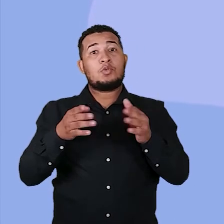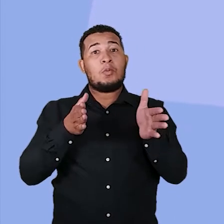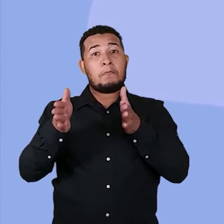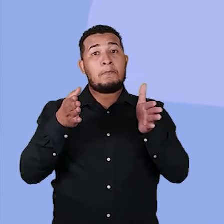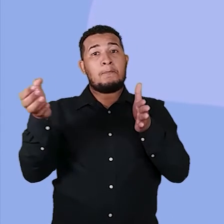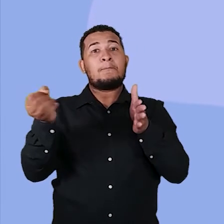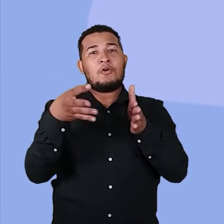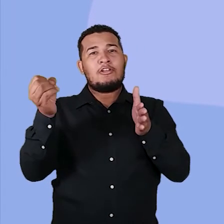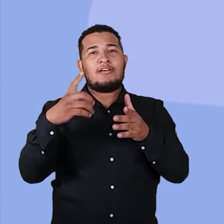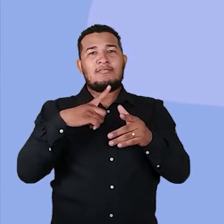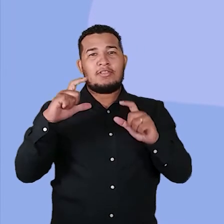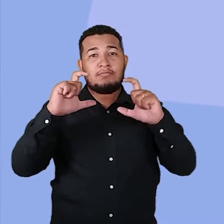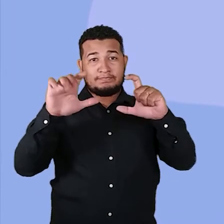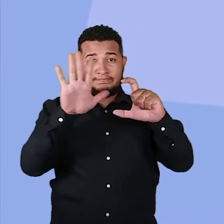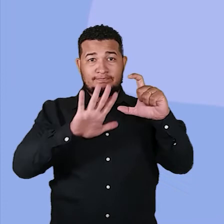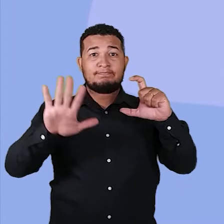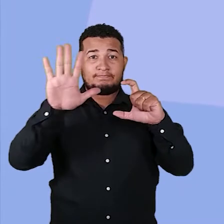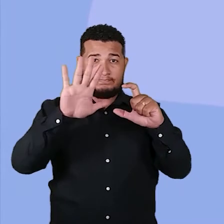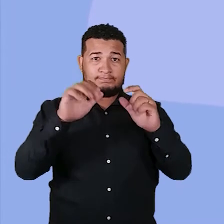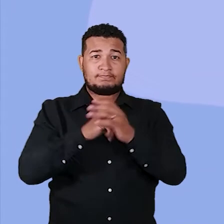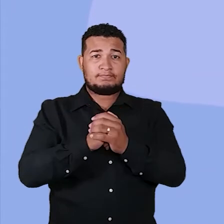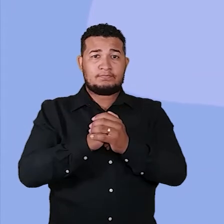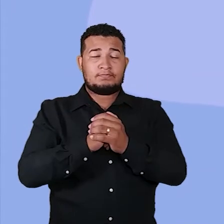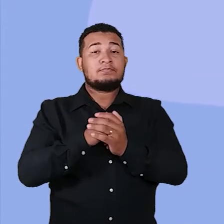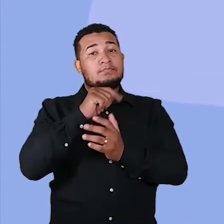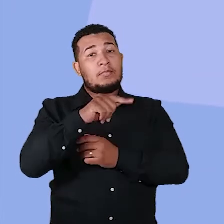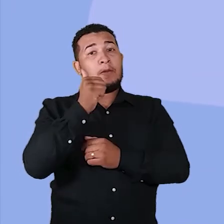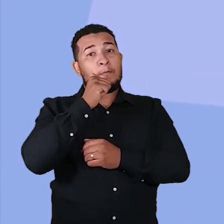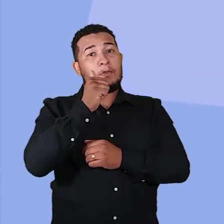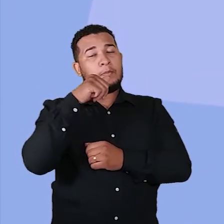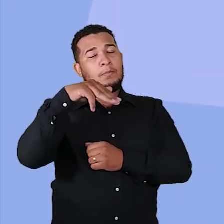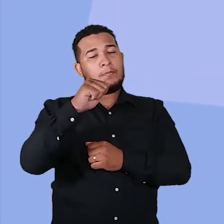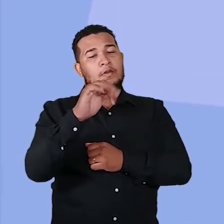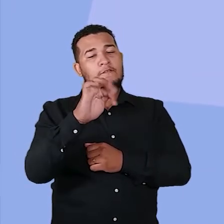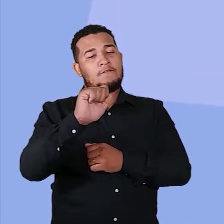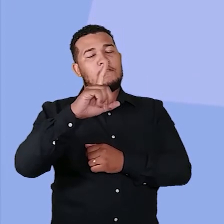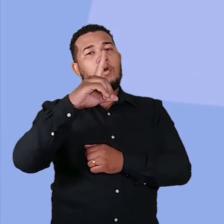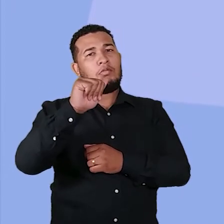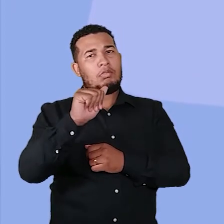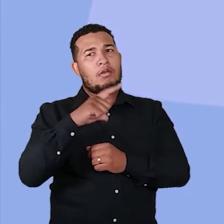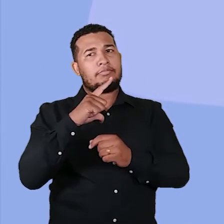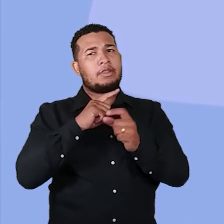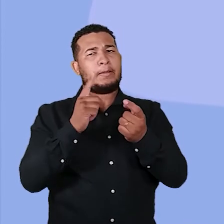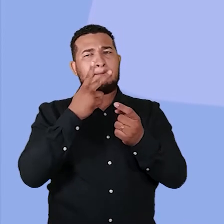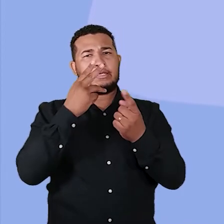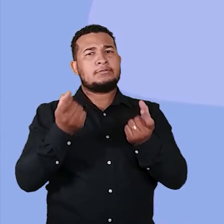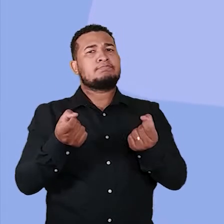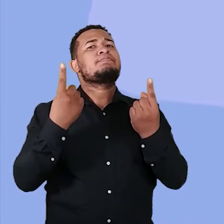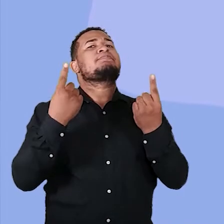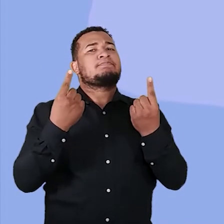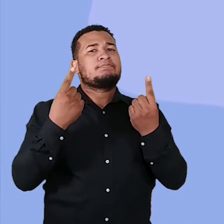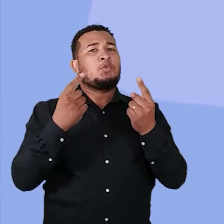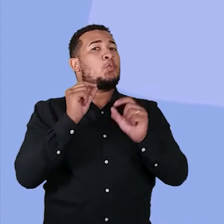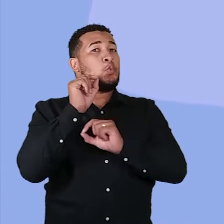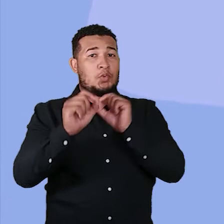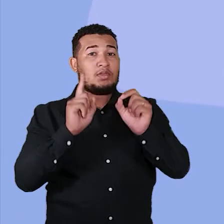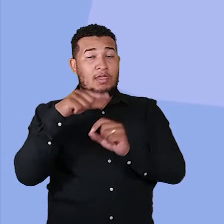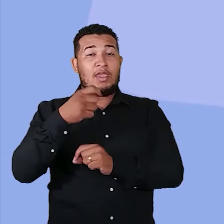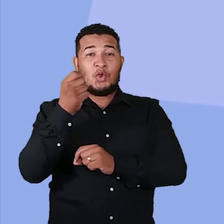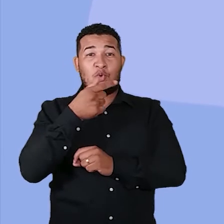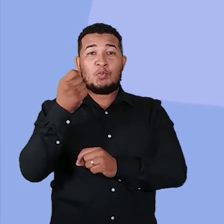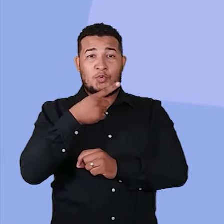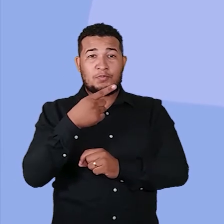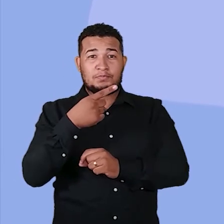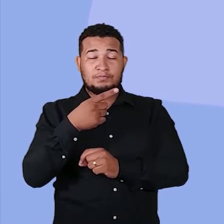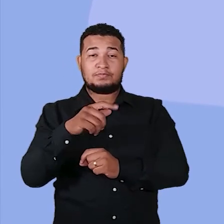processo de modernização apresentado na tirinha, Mafalda depara-se com um contraponto entre. Esse contraponto é o